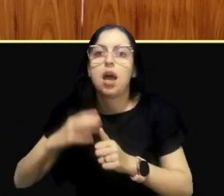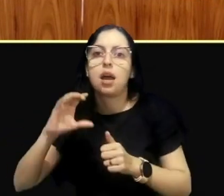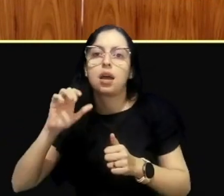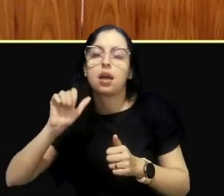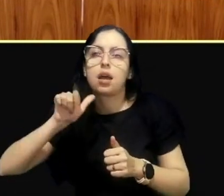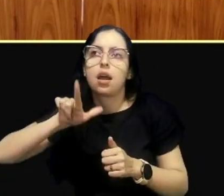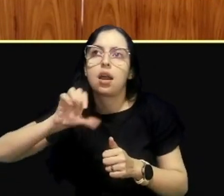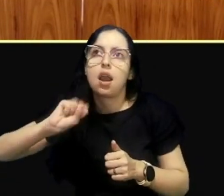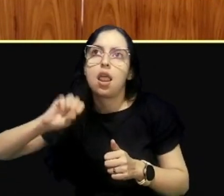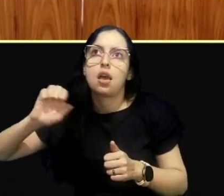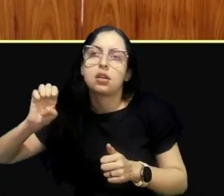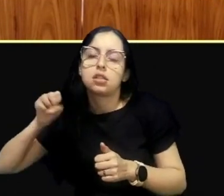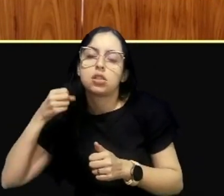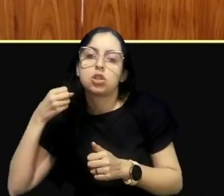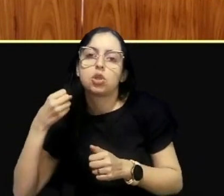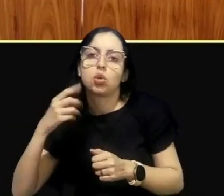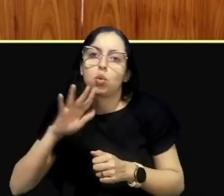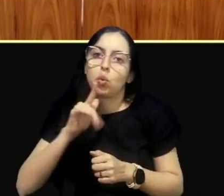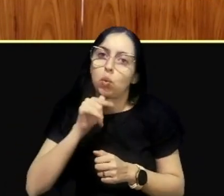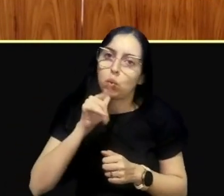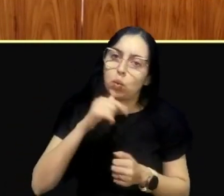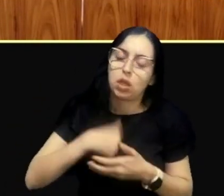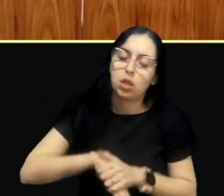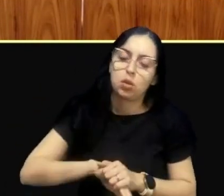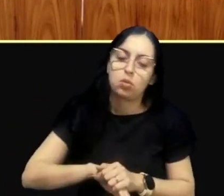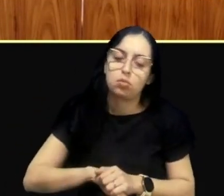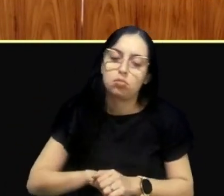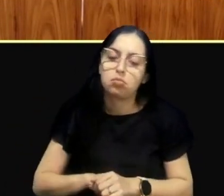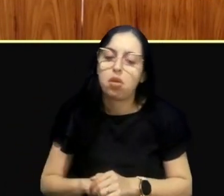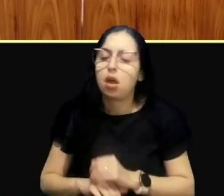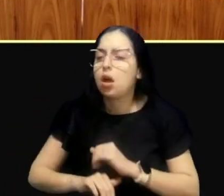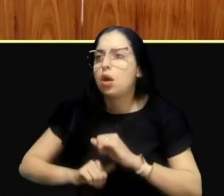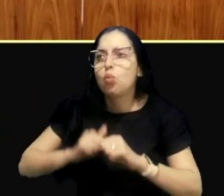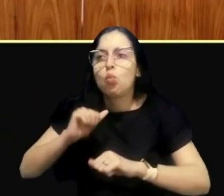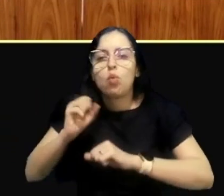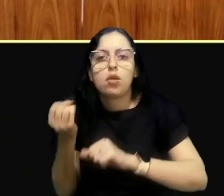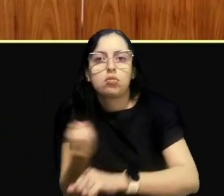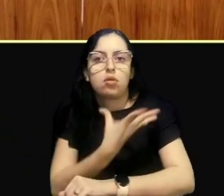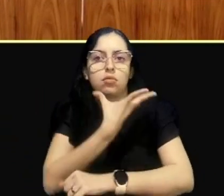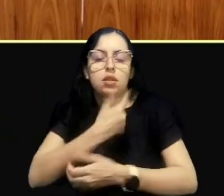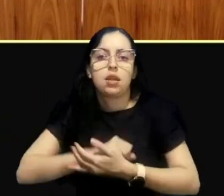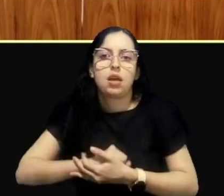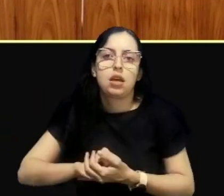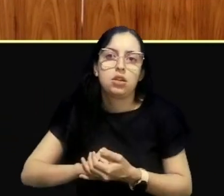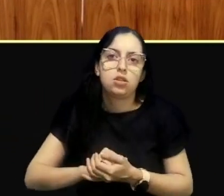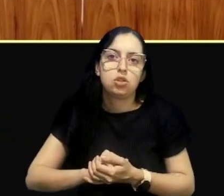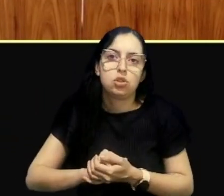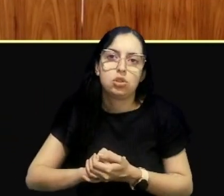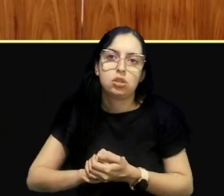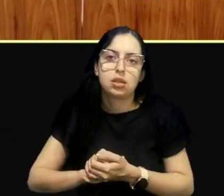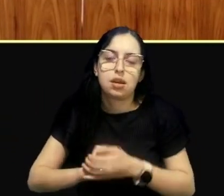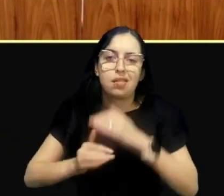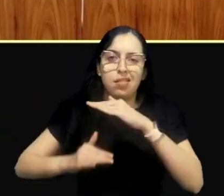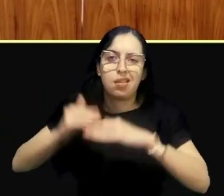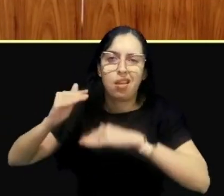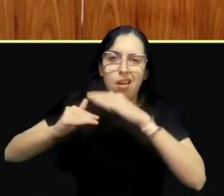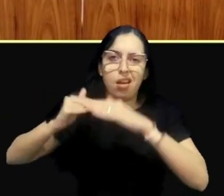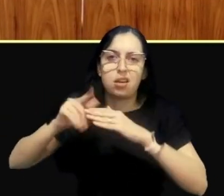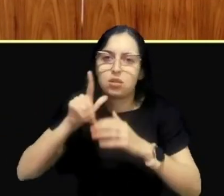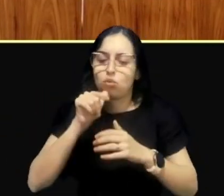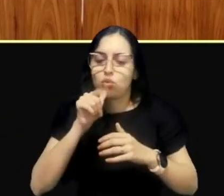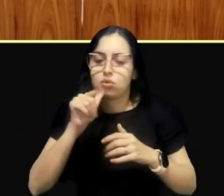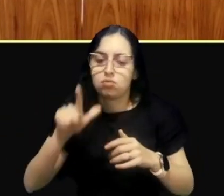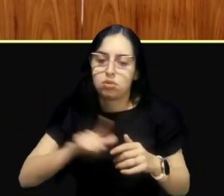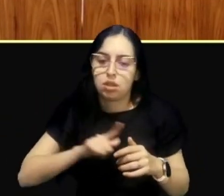muito revolucionário isso, dizer que essas classes não são estanques e os rios